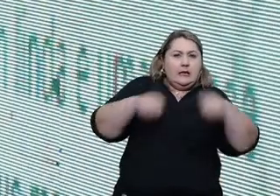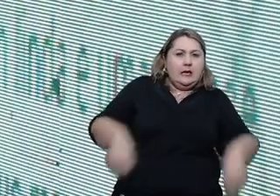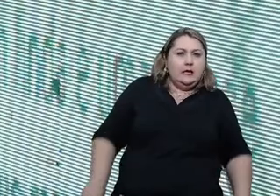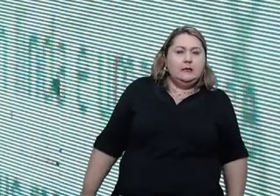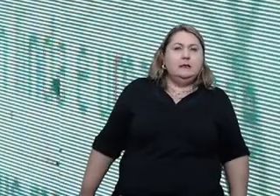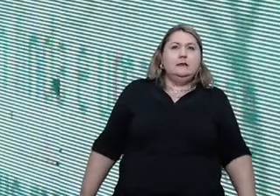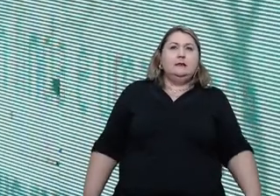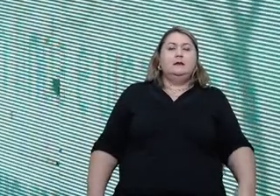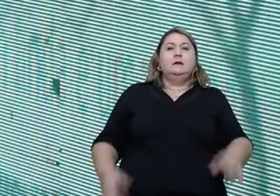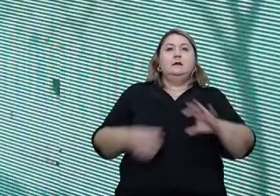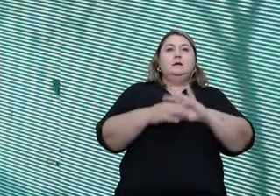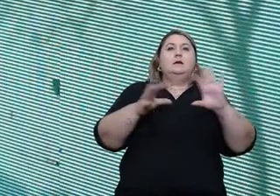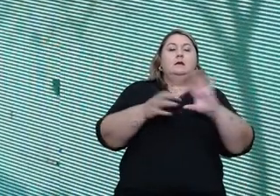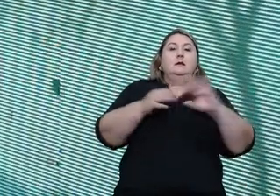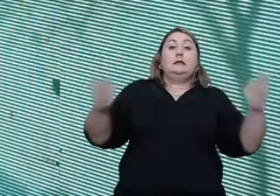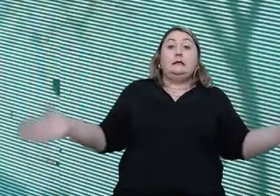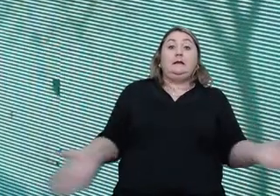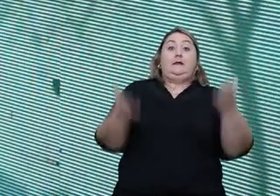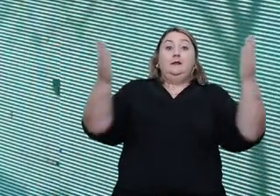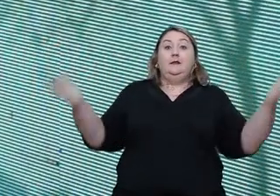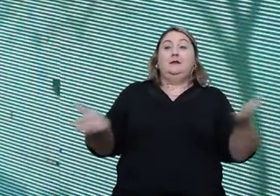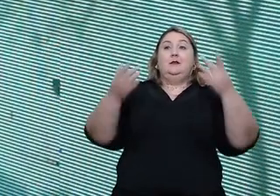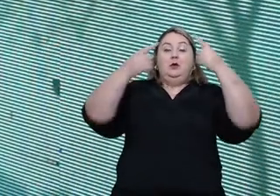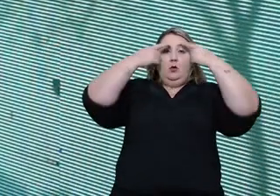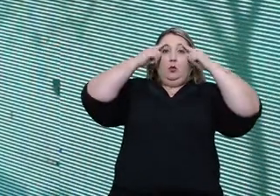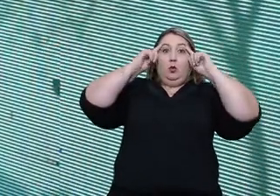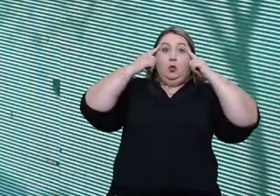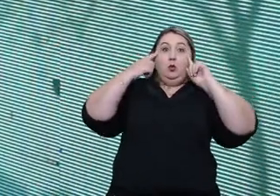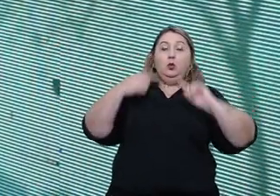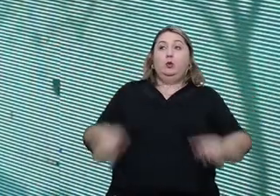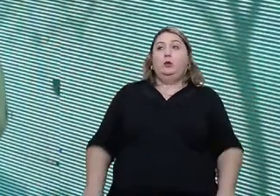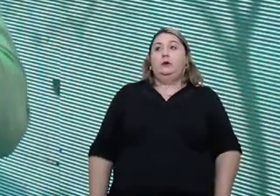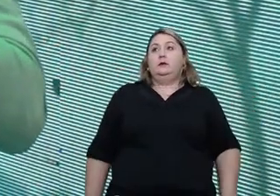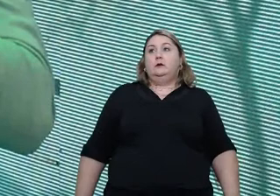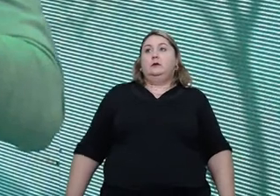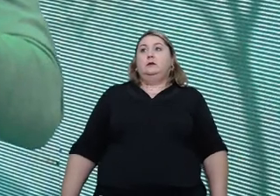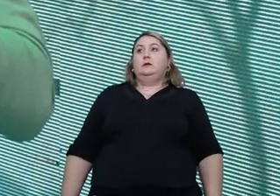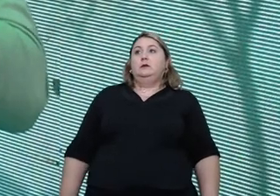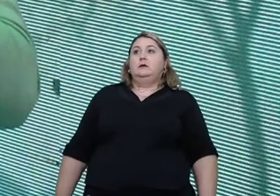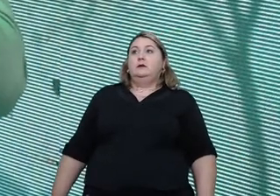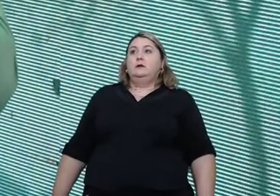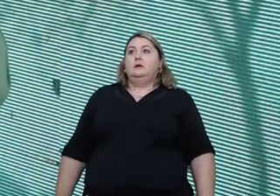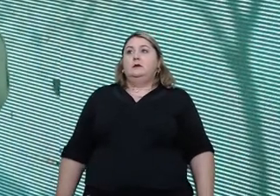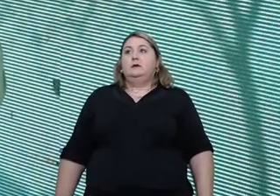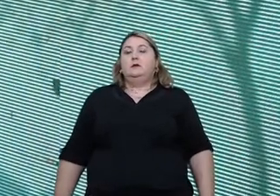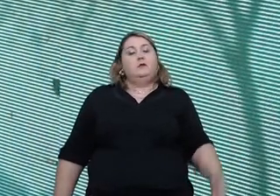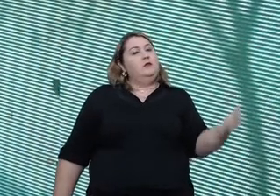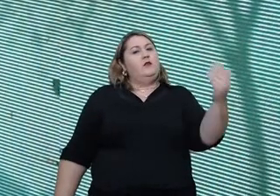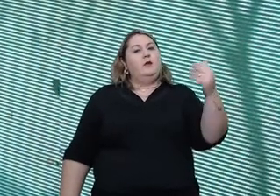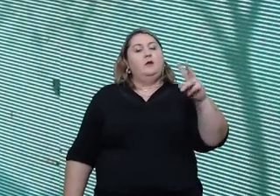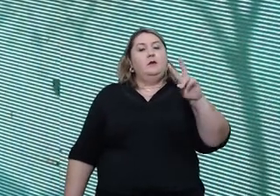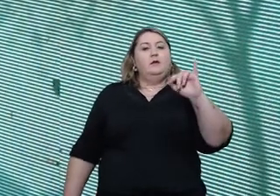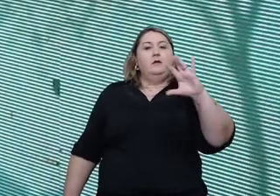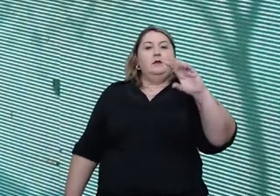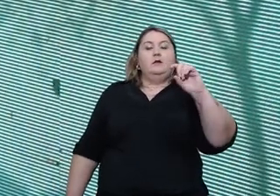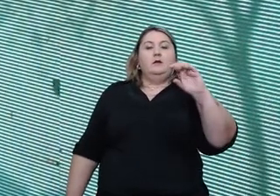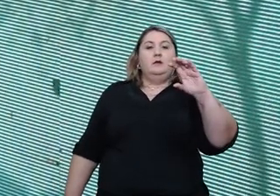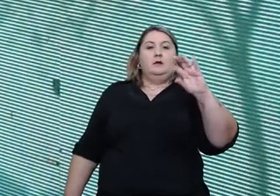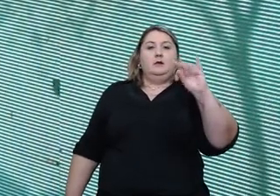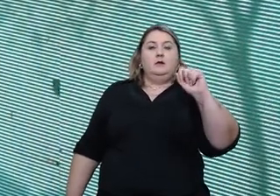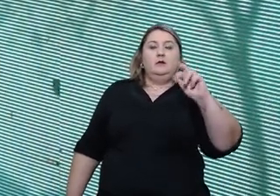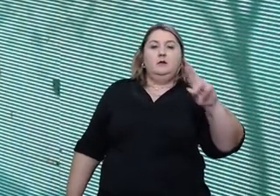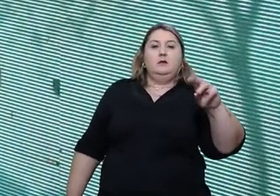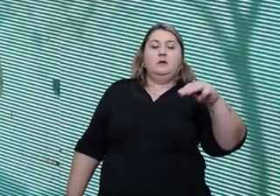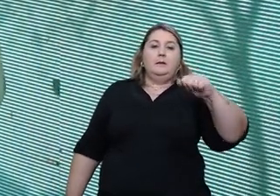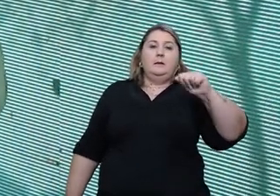Bora. Então fique à vontade, levanta o astral da galera aqui que eu já suei frio aqui a noite toda aqui. Então vamos lá, Vitor e Malu falaram que vão fazer